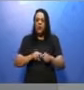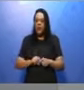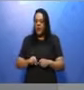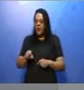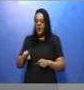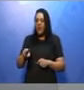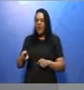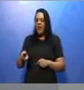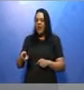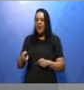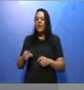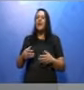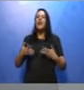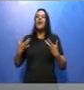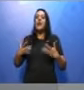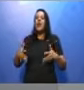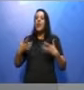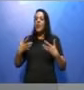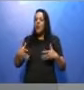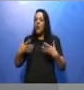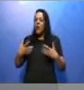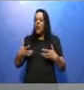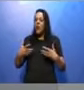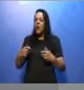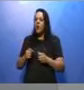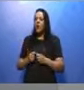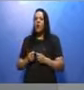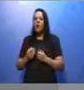ambiente fresco,